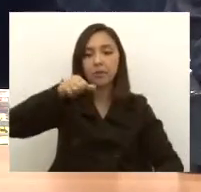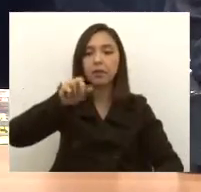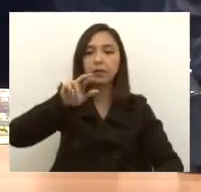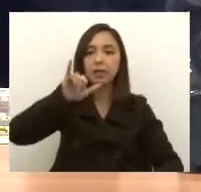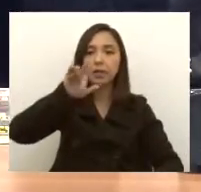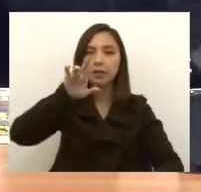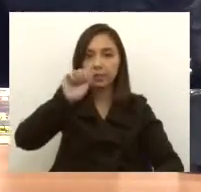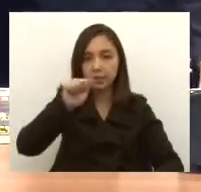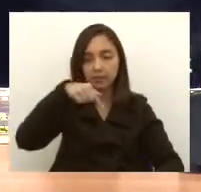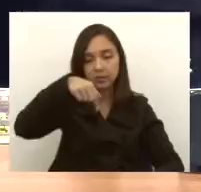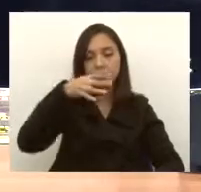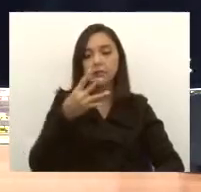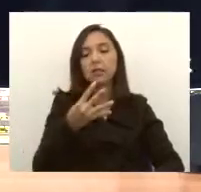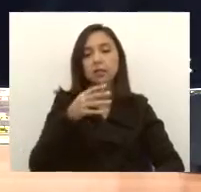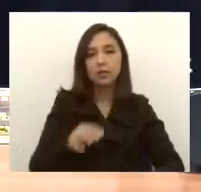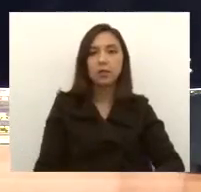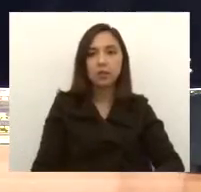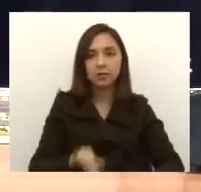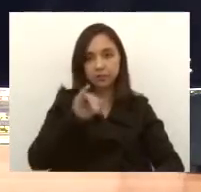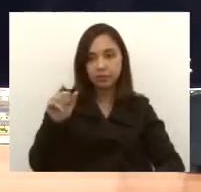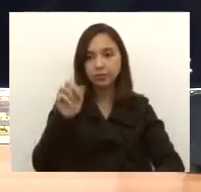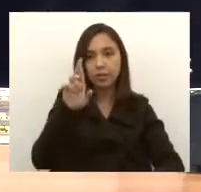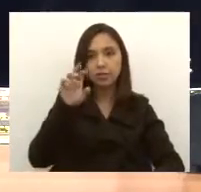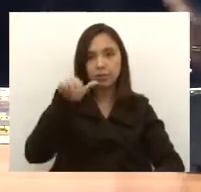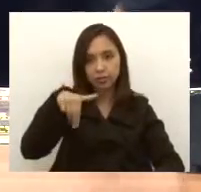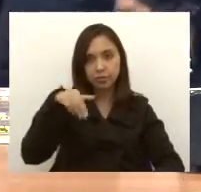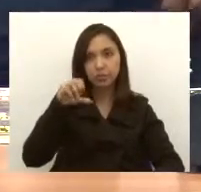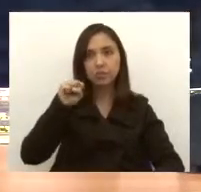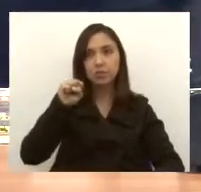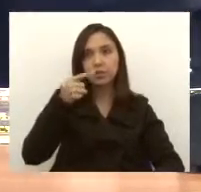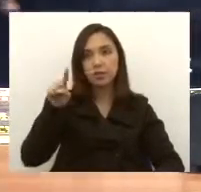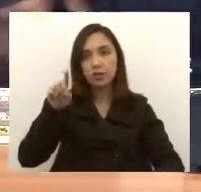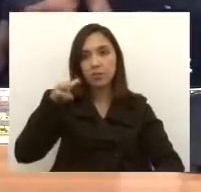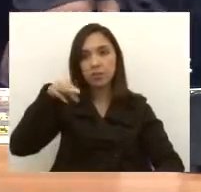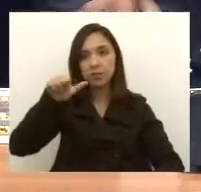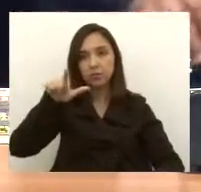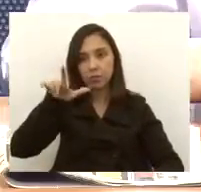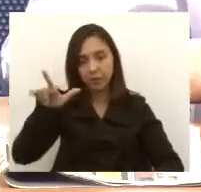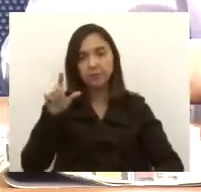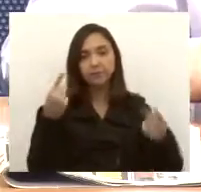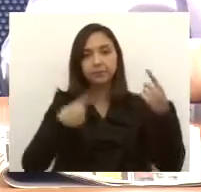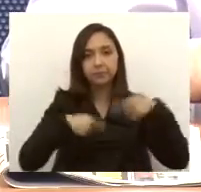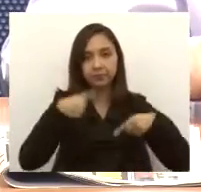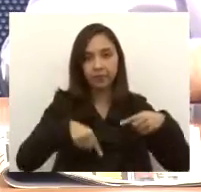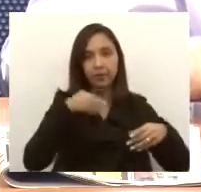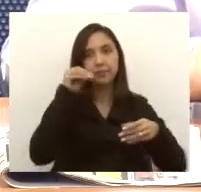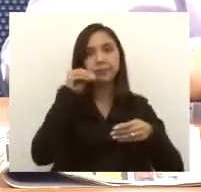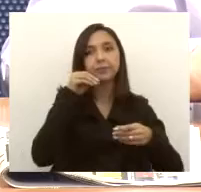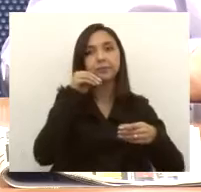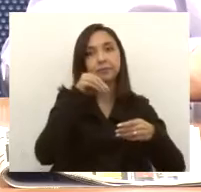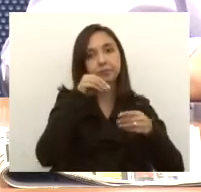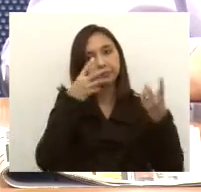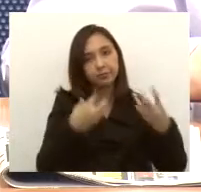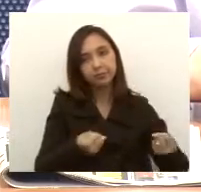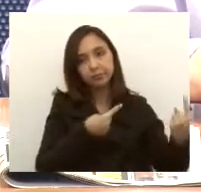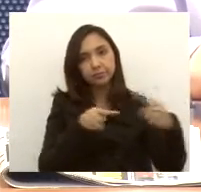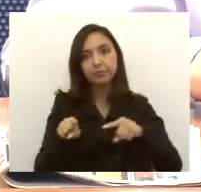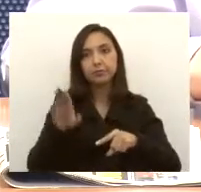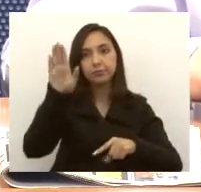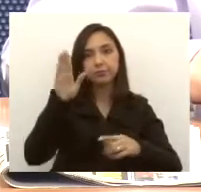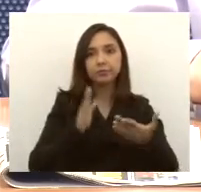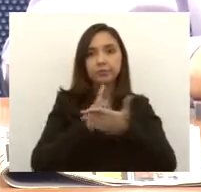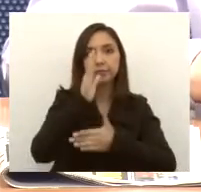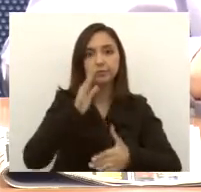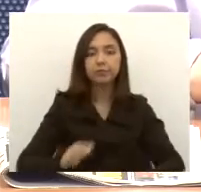número 174, no Jardim São Manuel, ator João Barbosa. Romildo. Em discussão, encerrada a discussão e votação, os vereadores favoráveis permanecem comissões, contrários se manifestem. Encerrada a